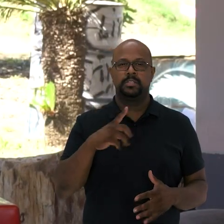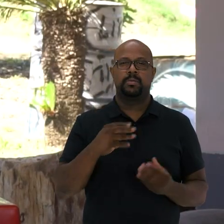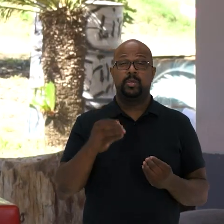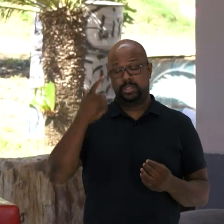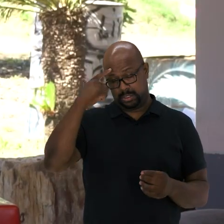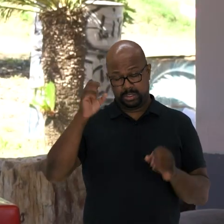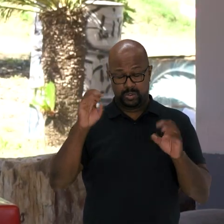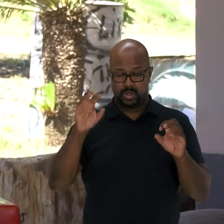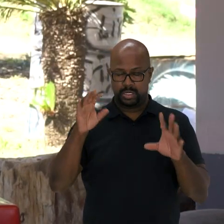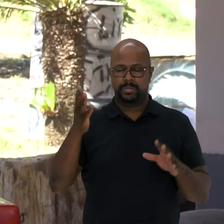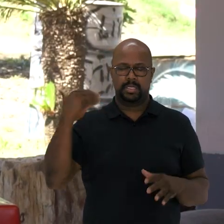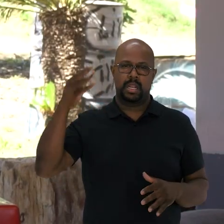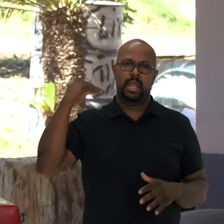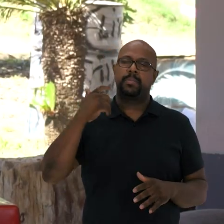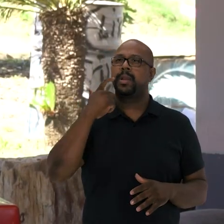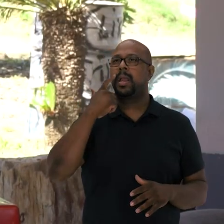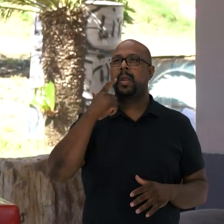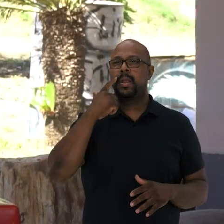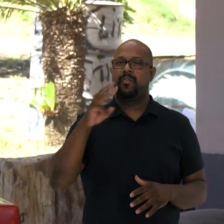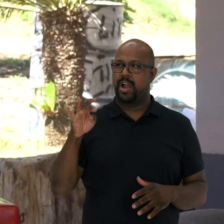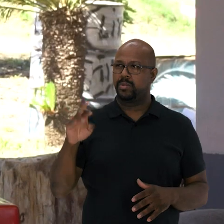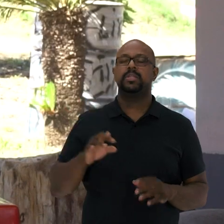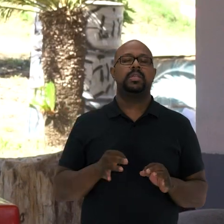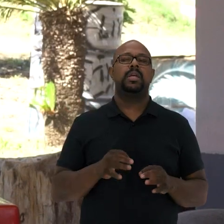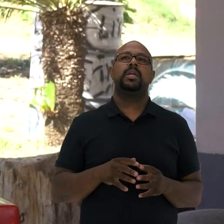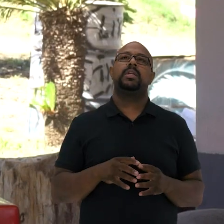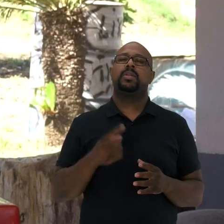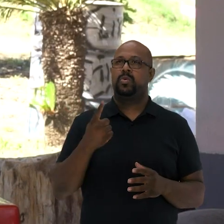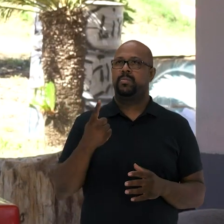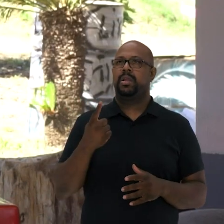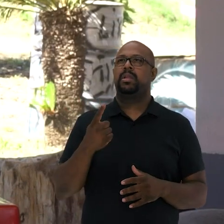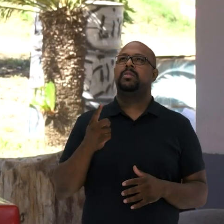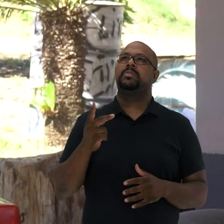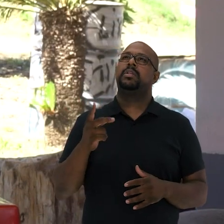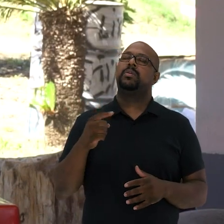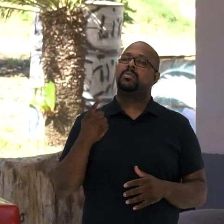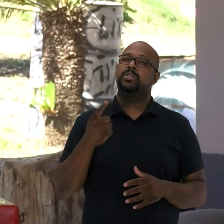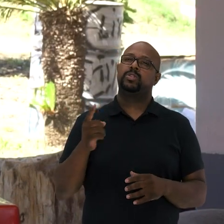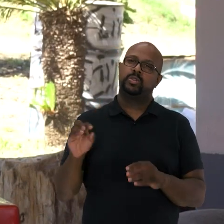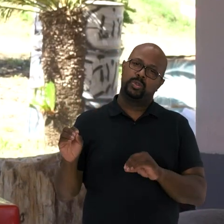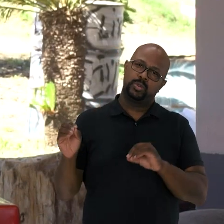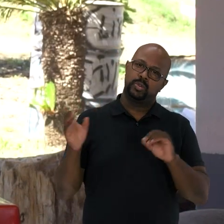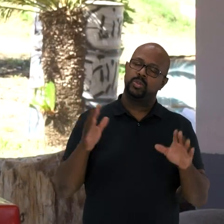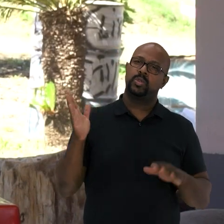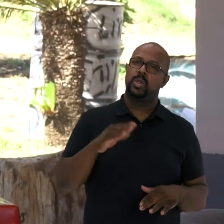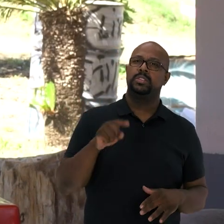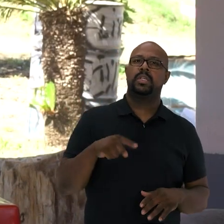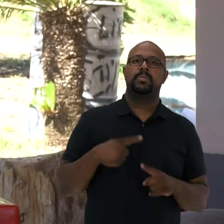ele tinha bastante dor de cabeça, me lembro, na época. E uma das vezes a gente trouxe